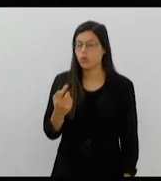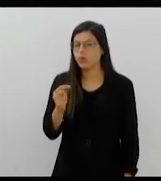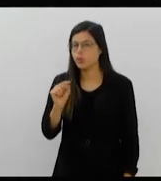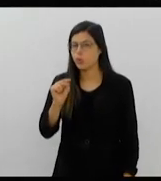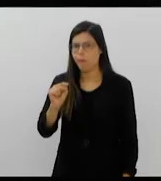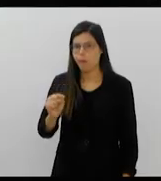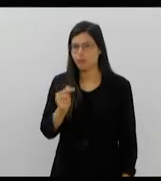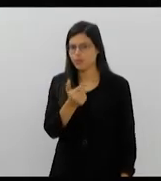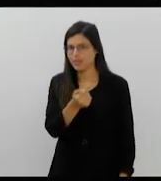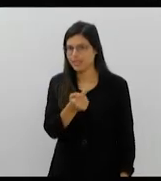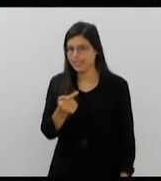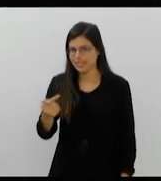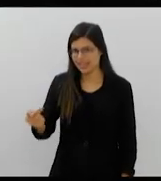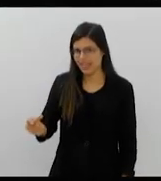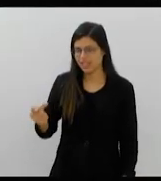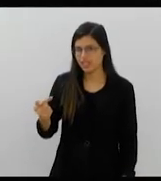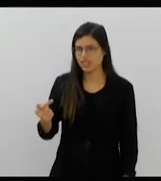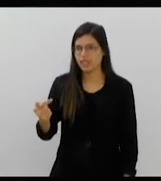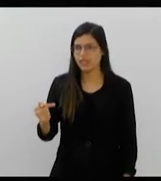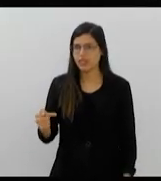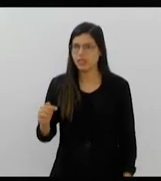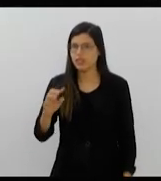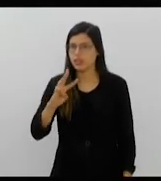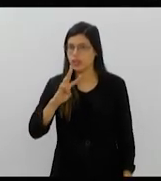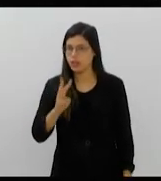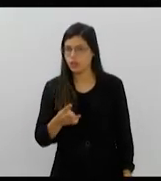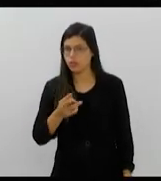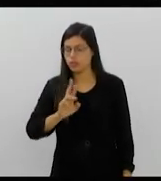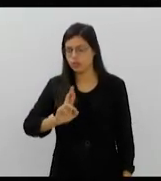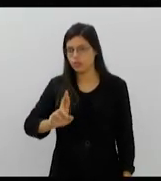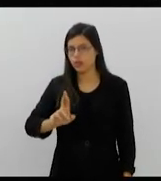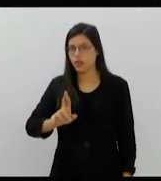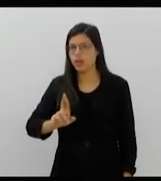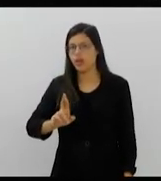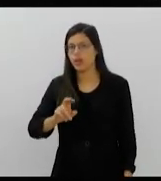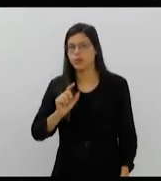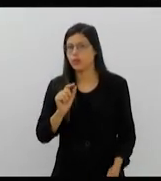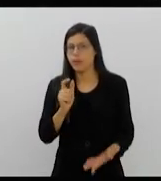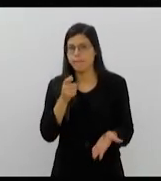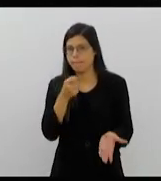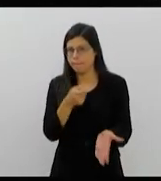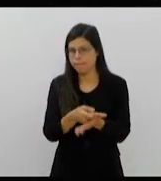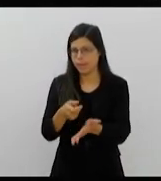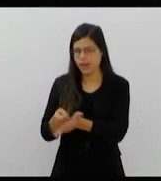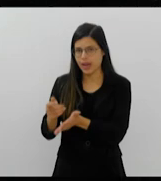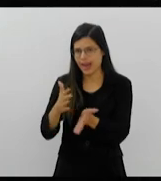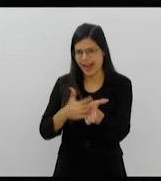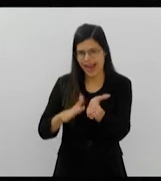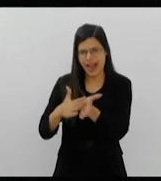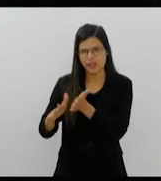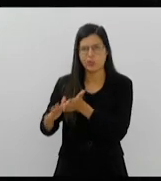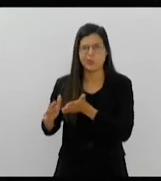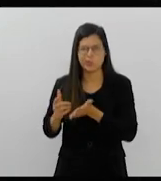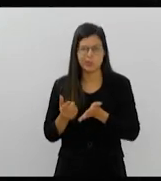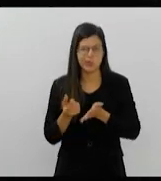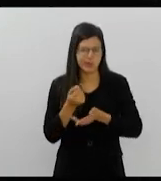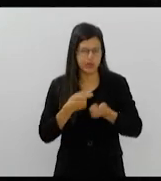2,77 trilhões de reais vai para as despesas financeiras. E